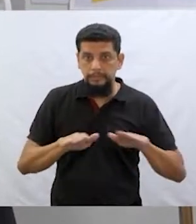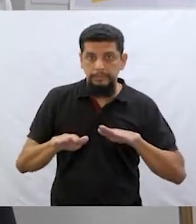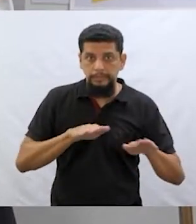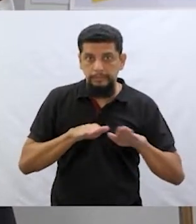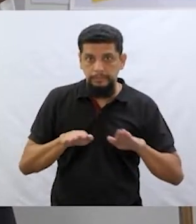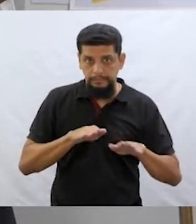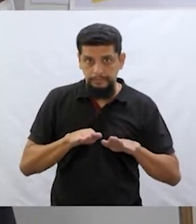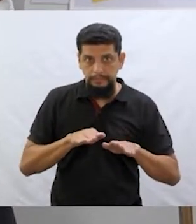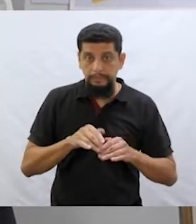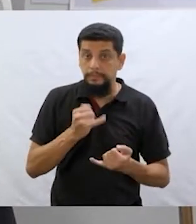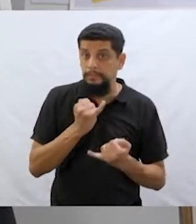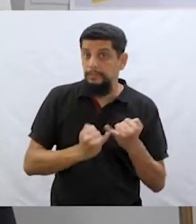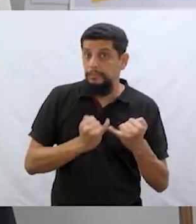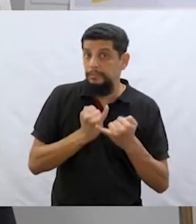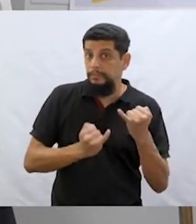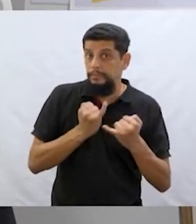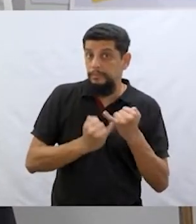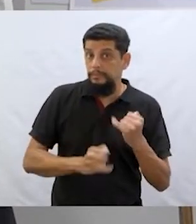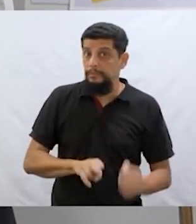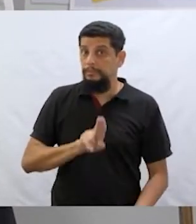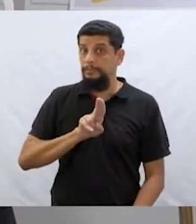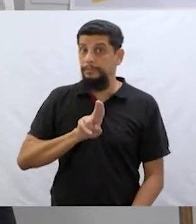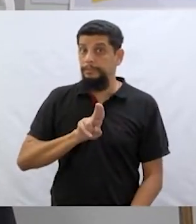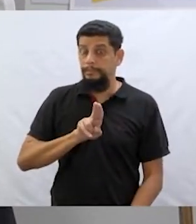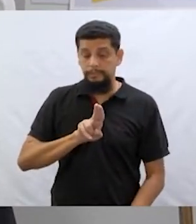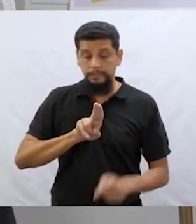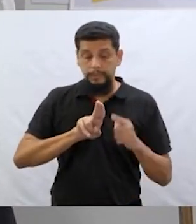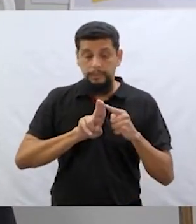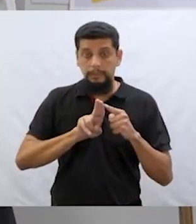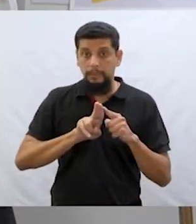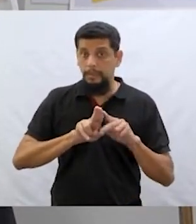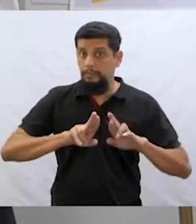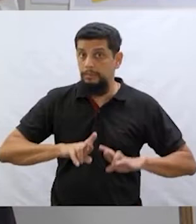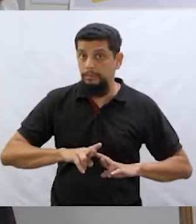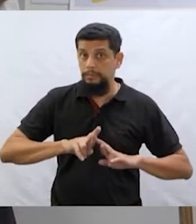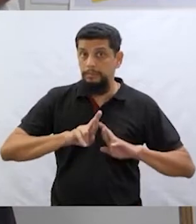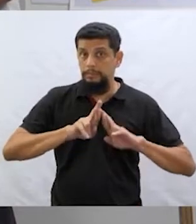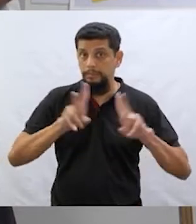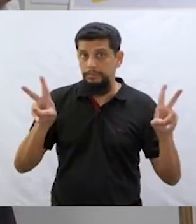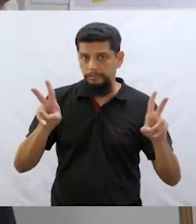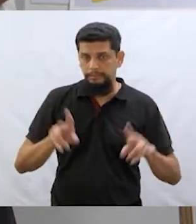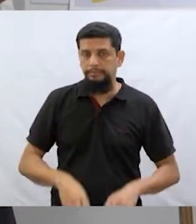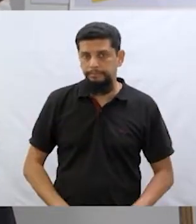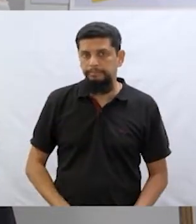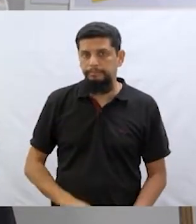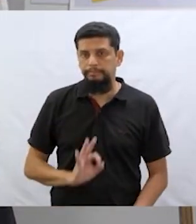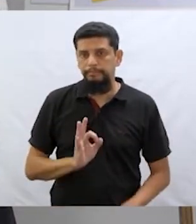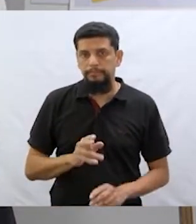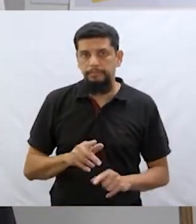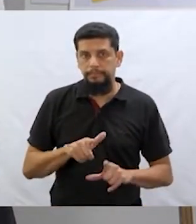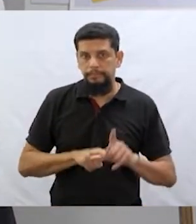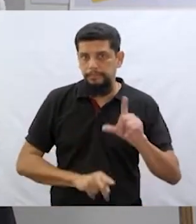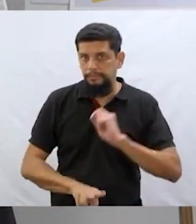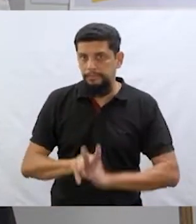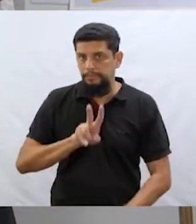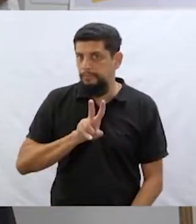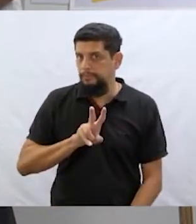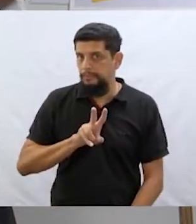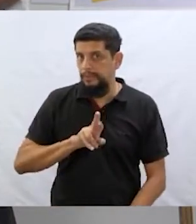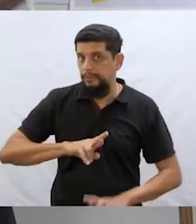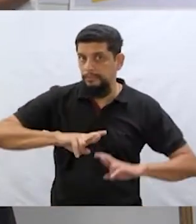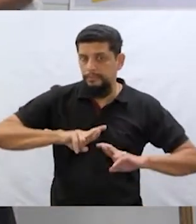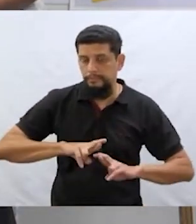traçado, que ele parece um pouquinho com U, só que o U é redondinho embaixo, como nós fizemos. Sim. E a letra